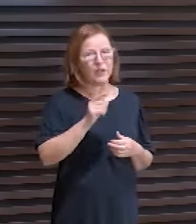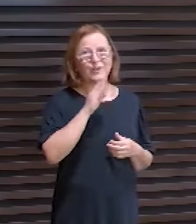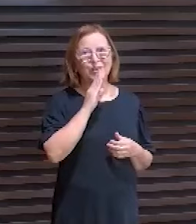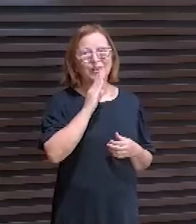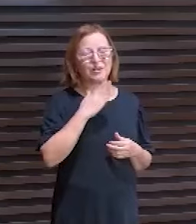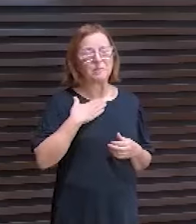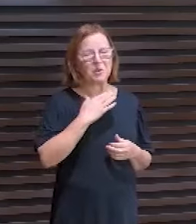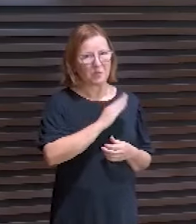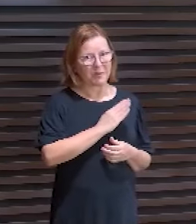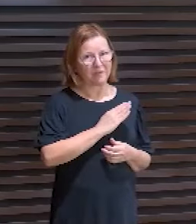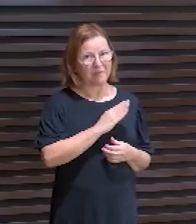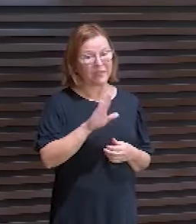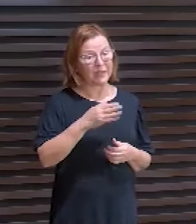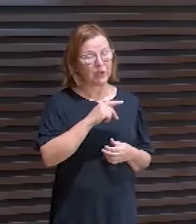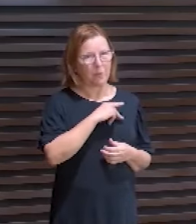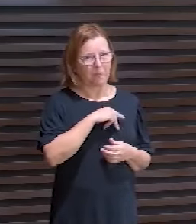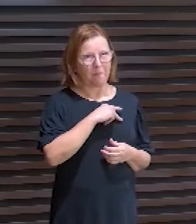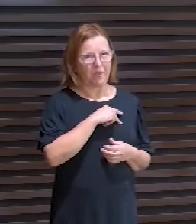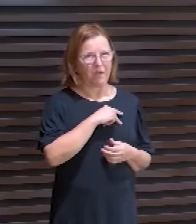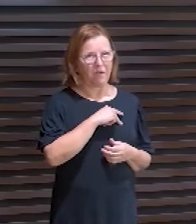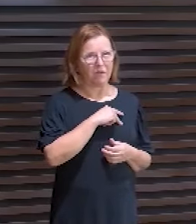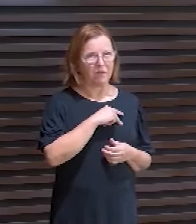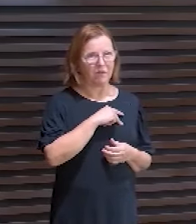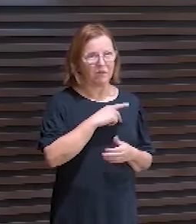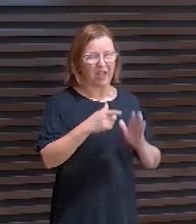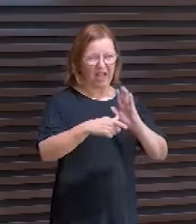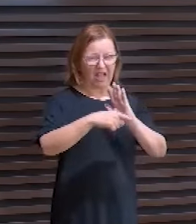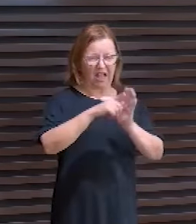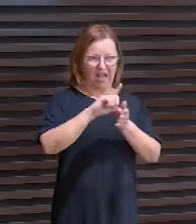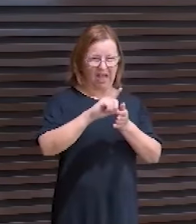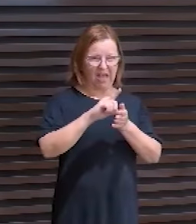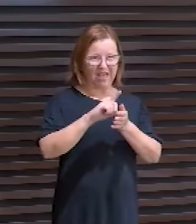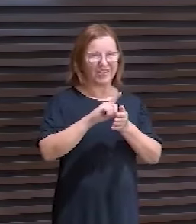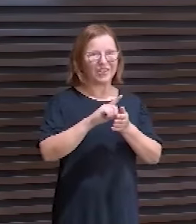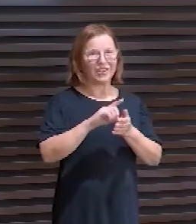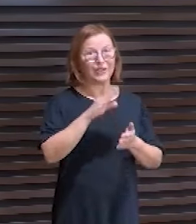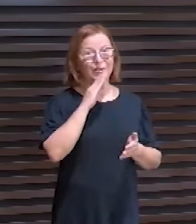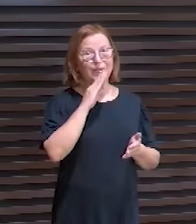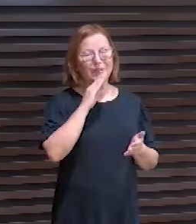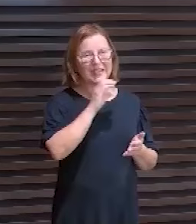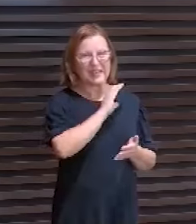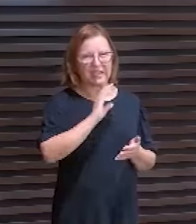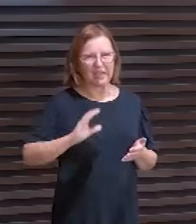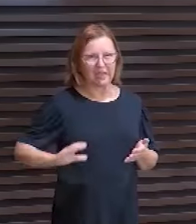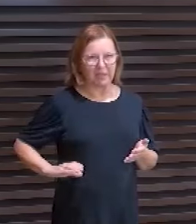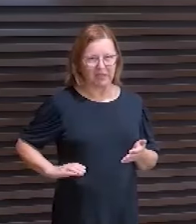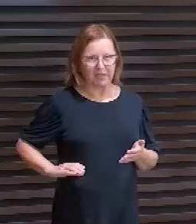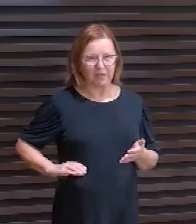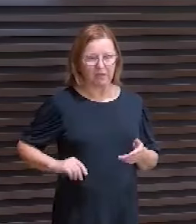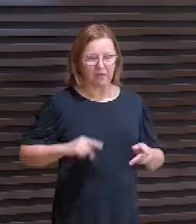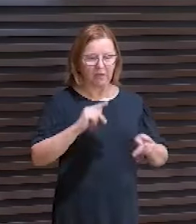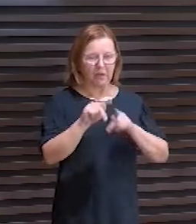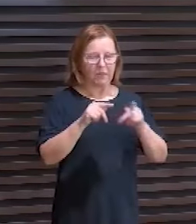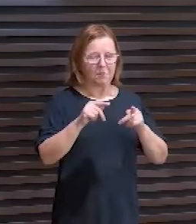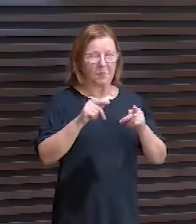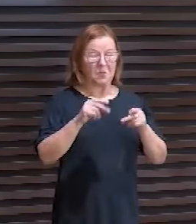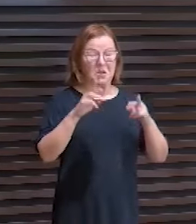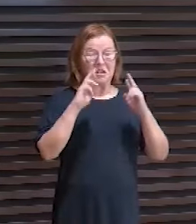o bambambã era o um nome super respeitado mas quando ele Creu e teve